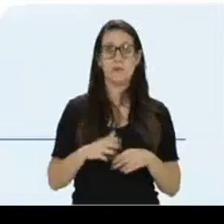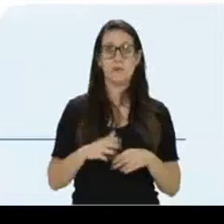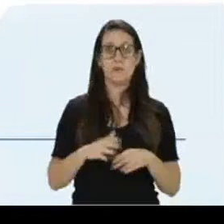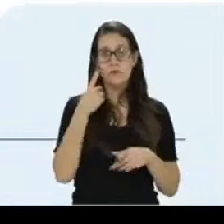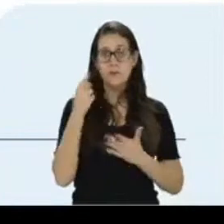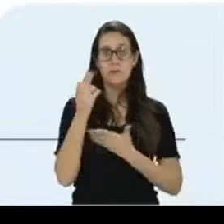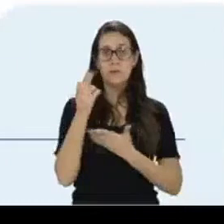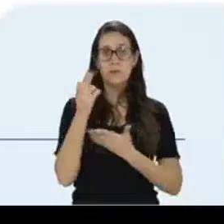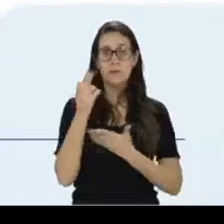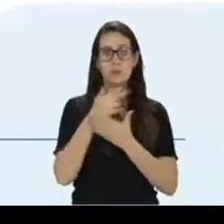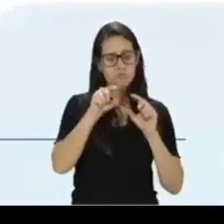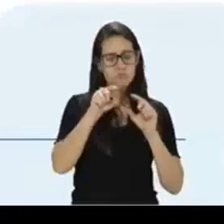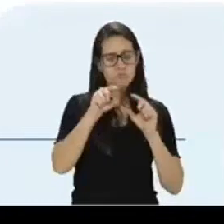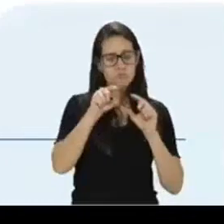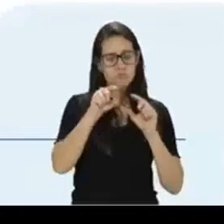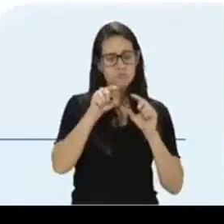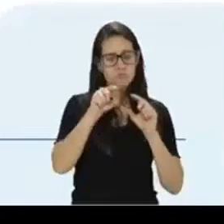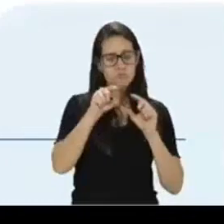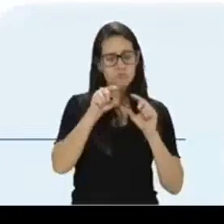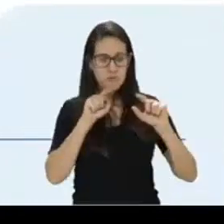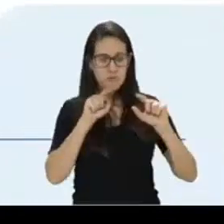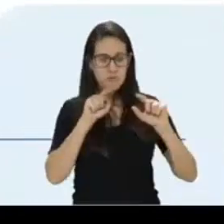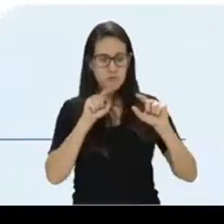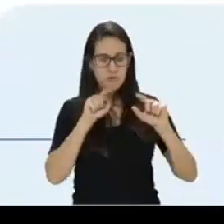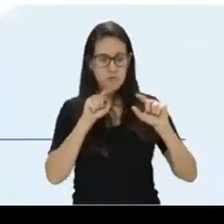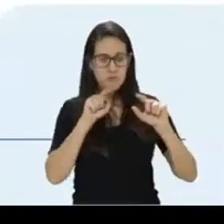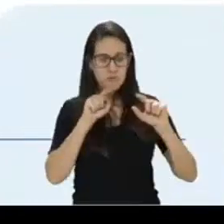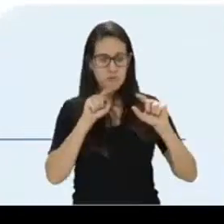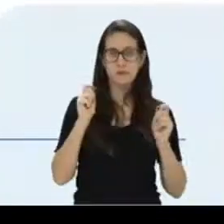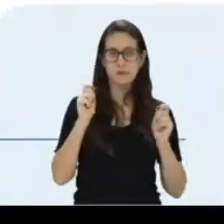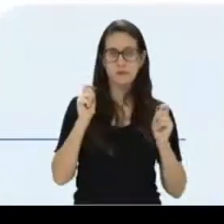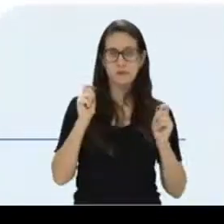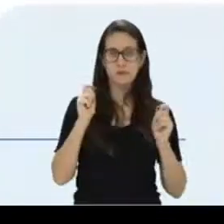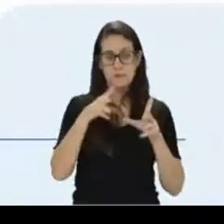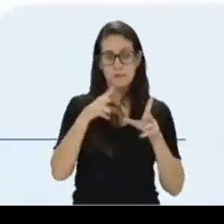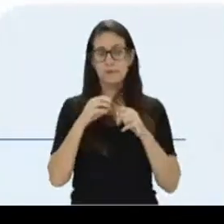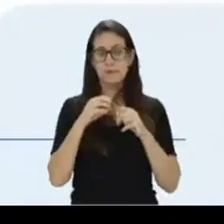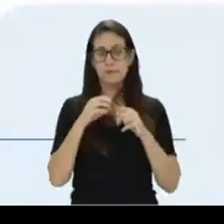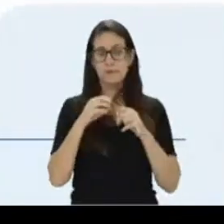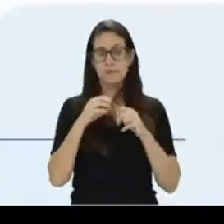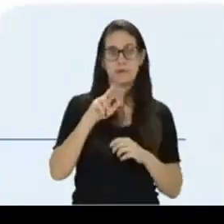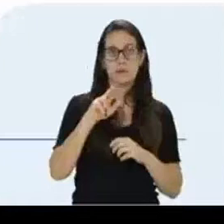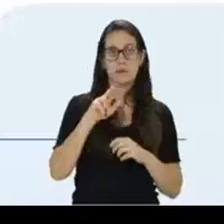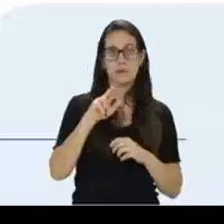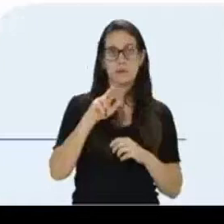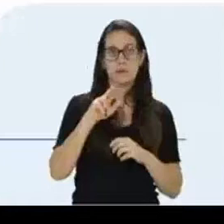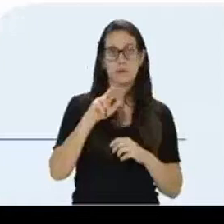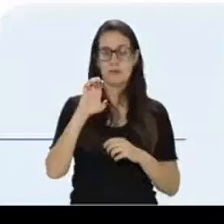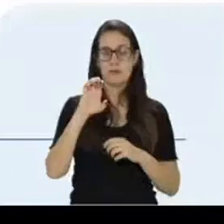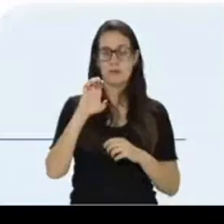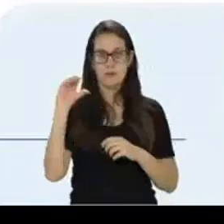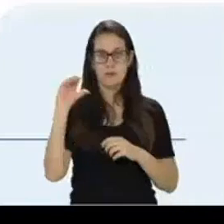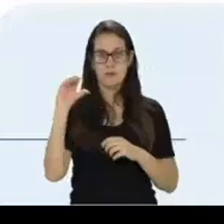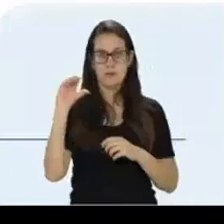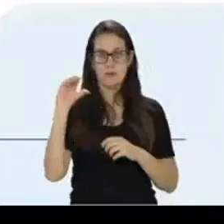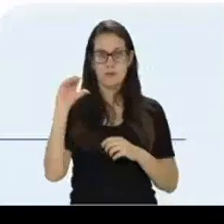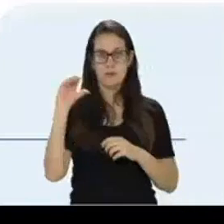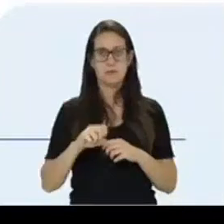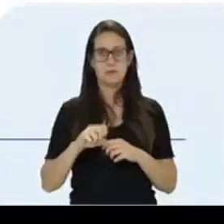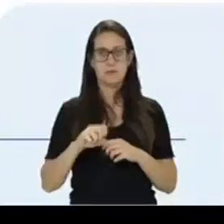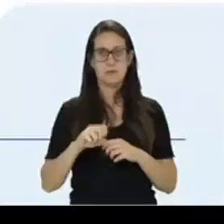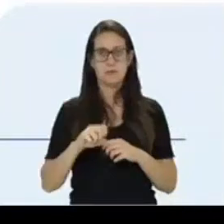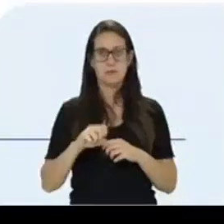consigo ver as pontuações entre as cariotecas, entre a carioteca, né, então os poros, e nós conseguimos observar